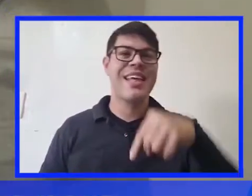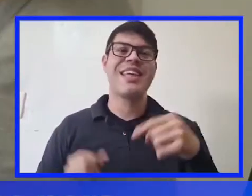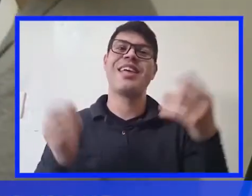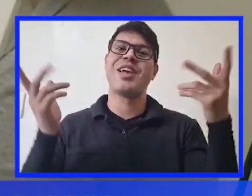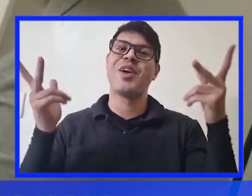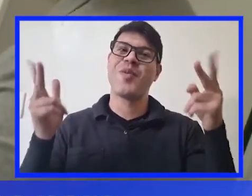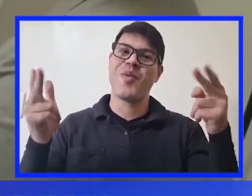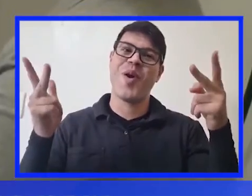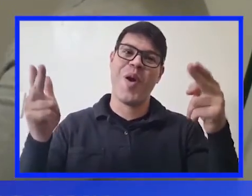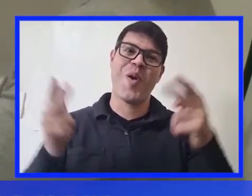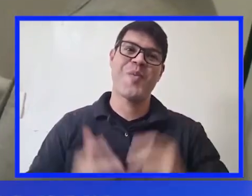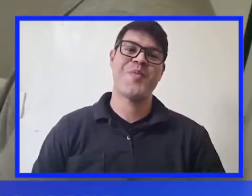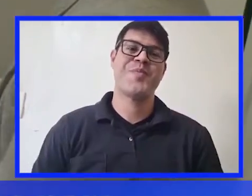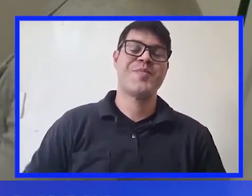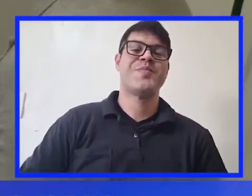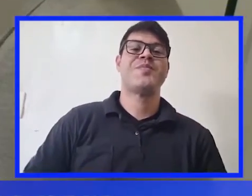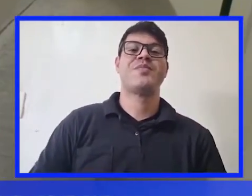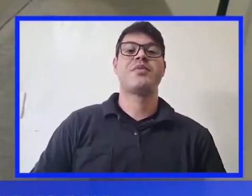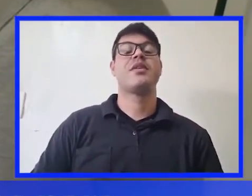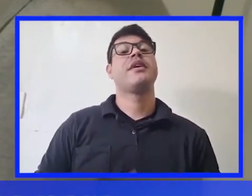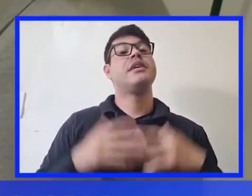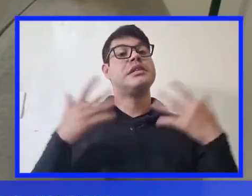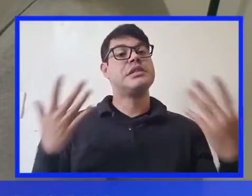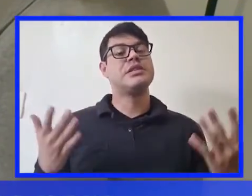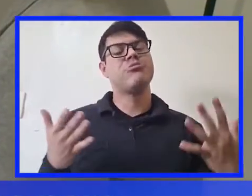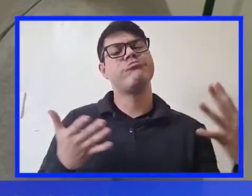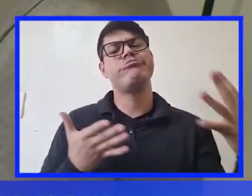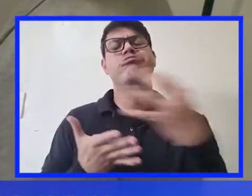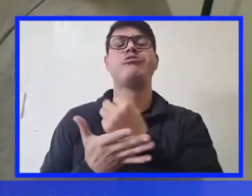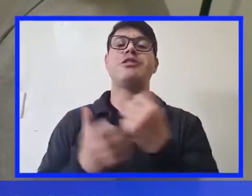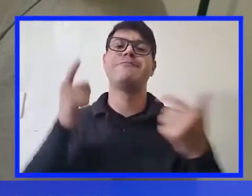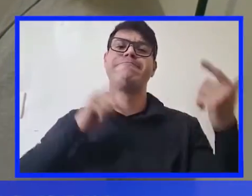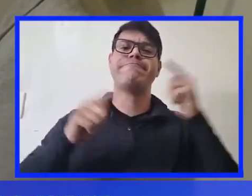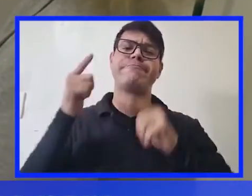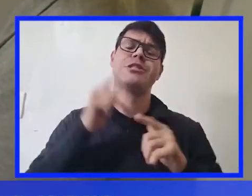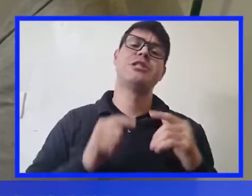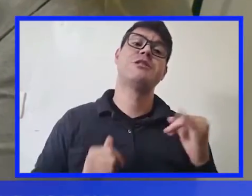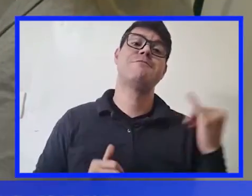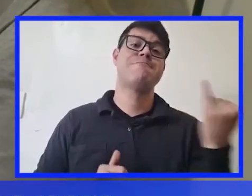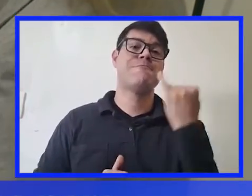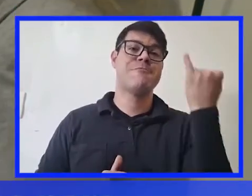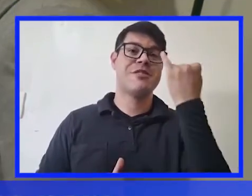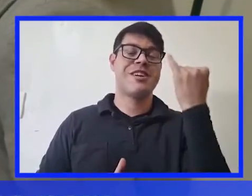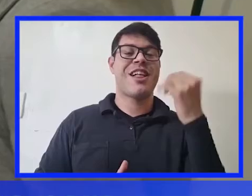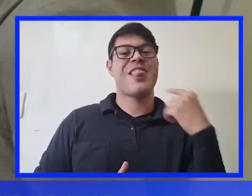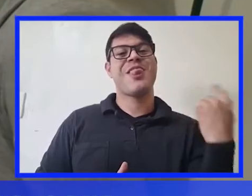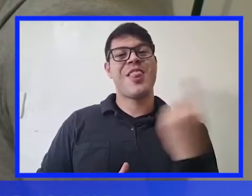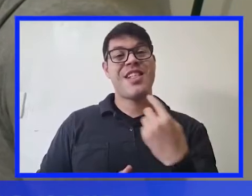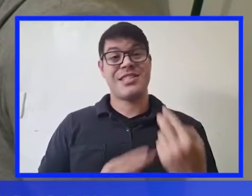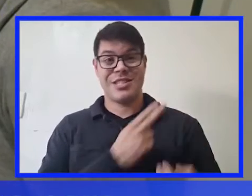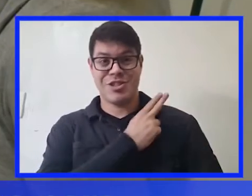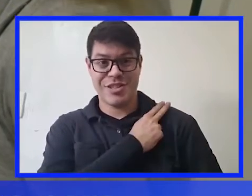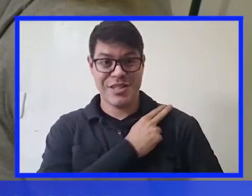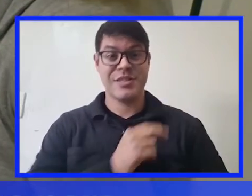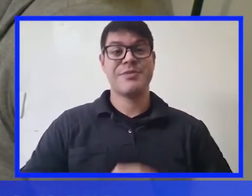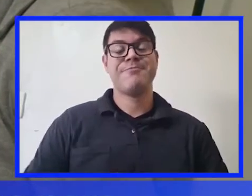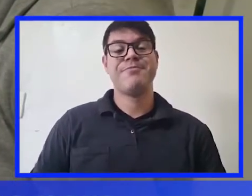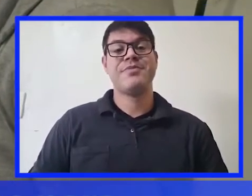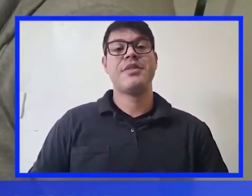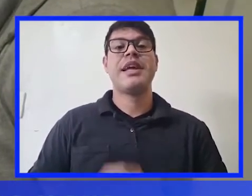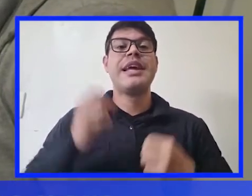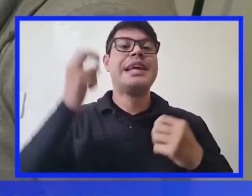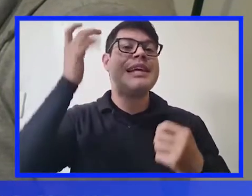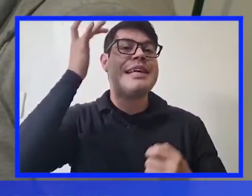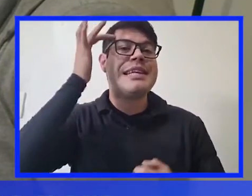UPA. Então, é uma conquista dos médicos, uma conquista nossa em relação à nossa gestão, e entender que